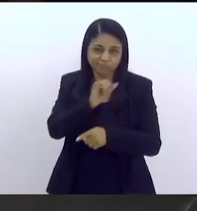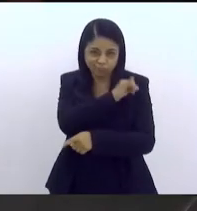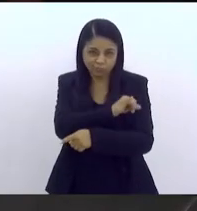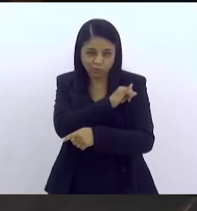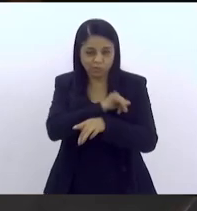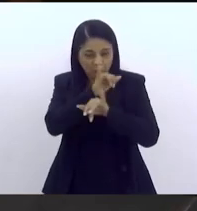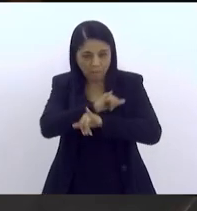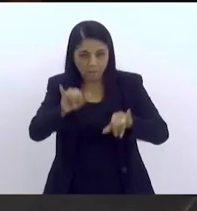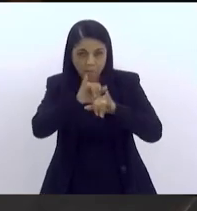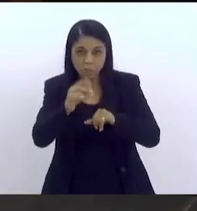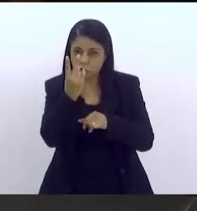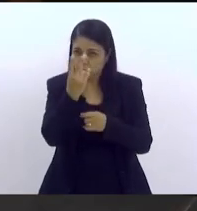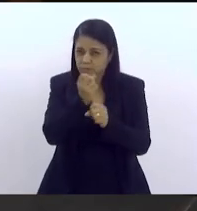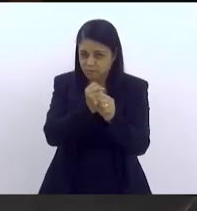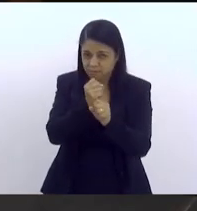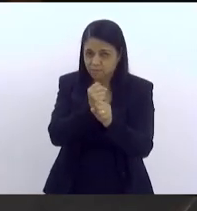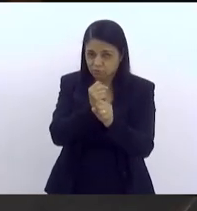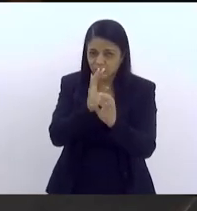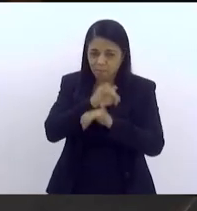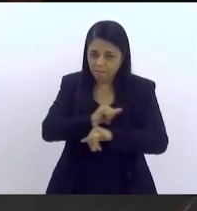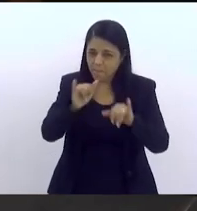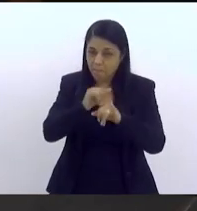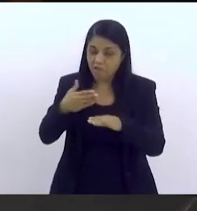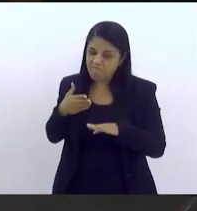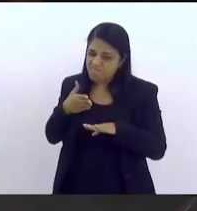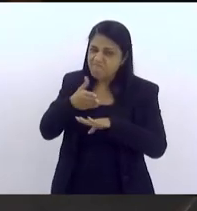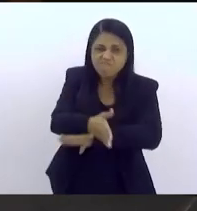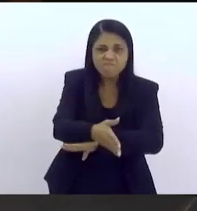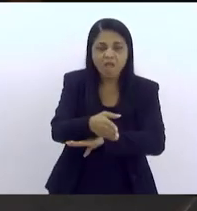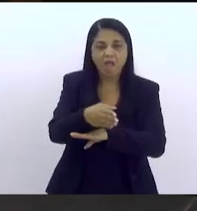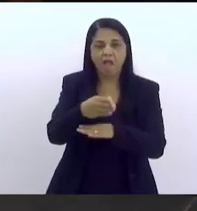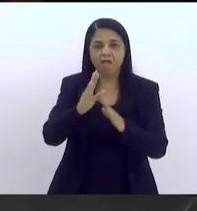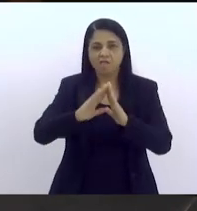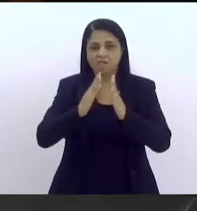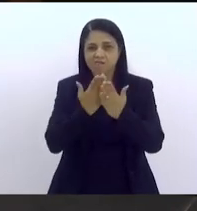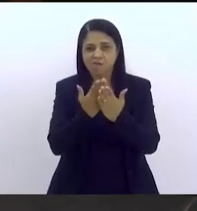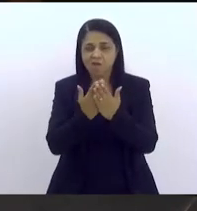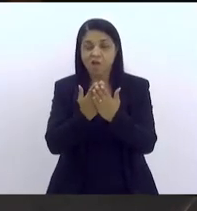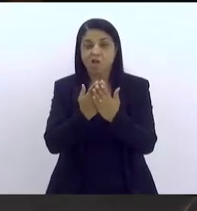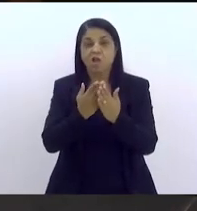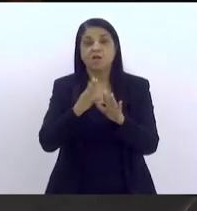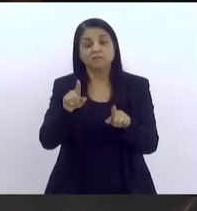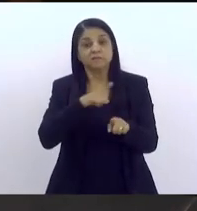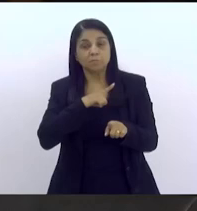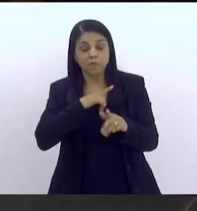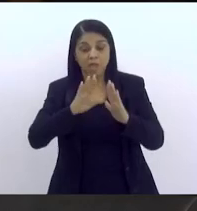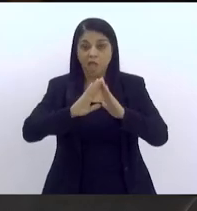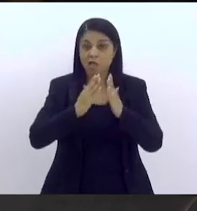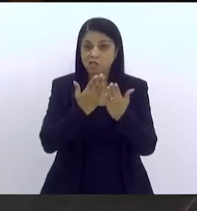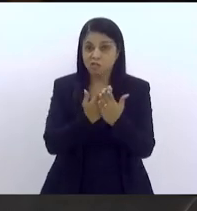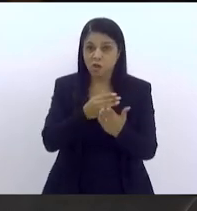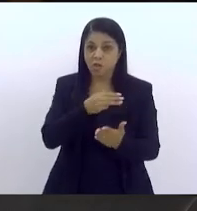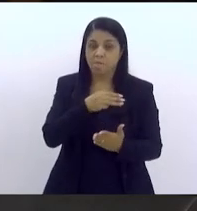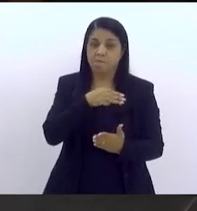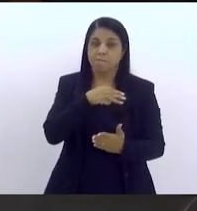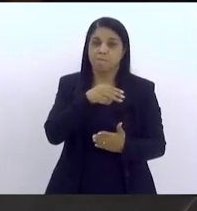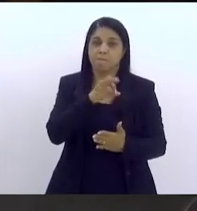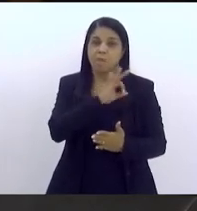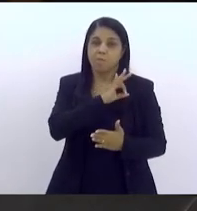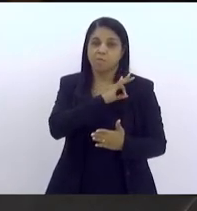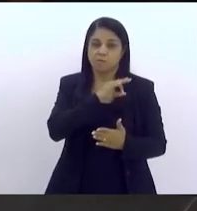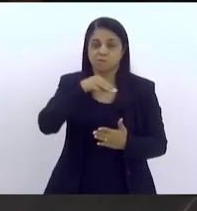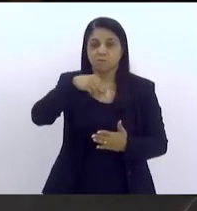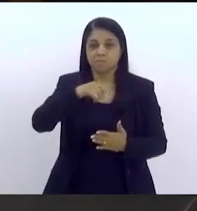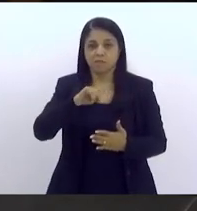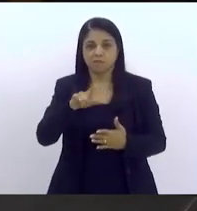Isso é uma invasão quando no Colégio Militar cede 01 da